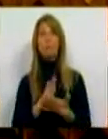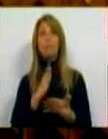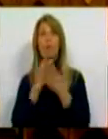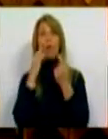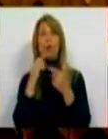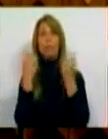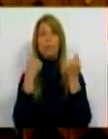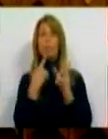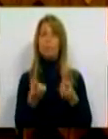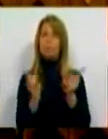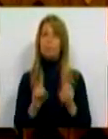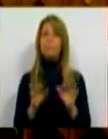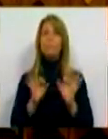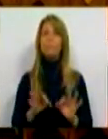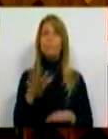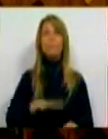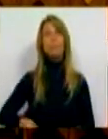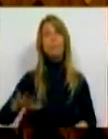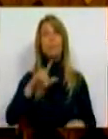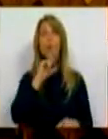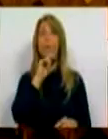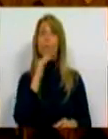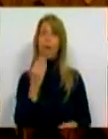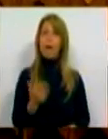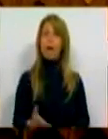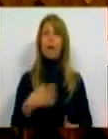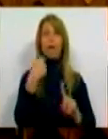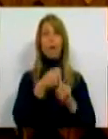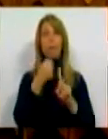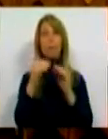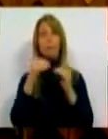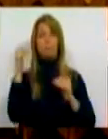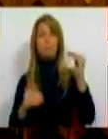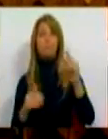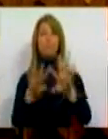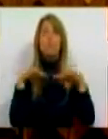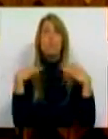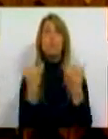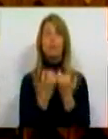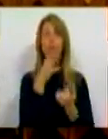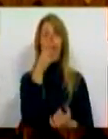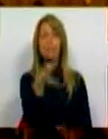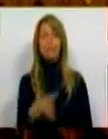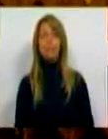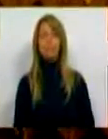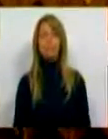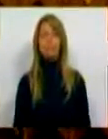voltará a ser um espaço de oportunidades e de combate às desigualdades sociais, disse.